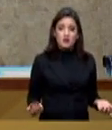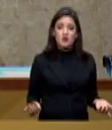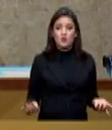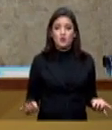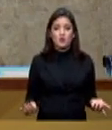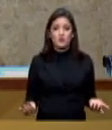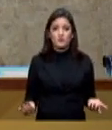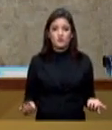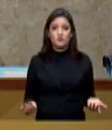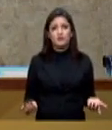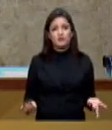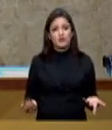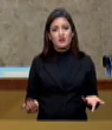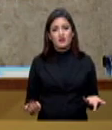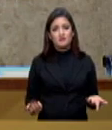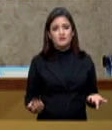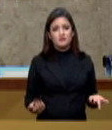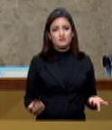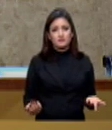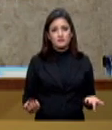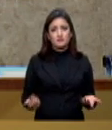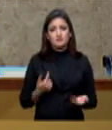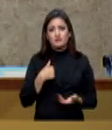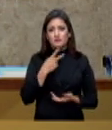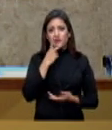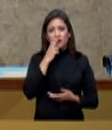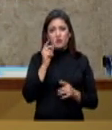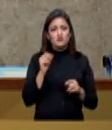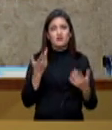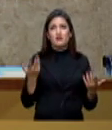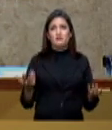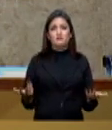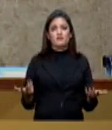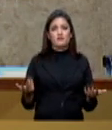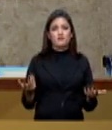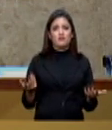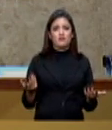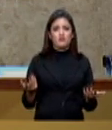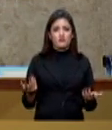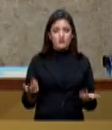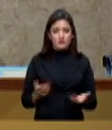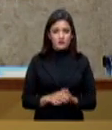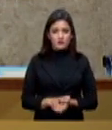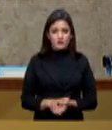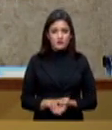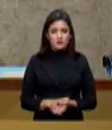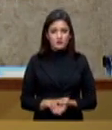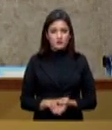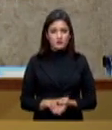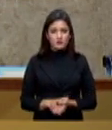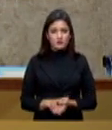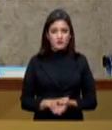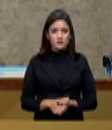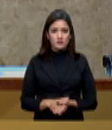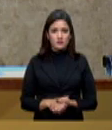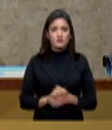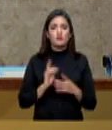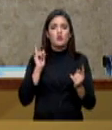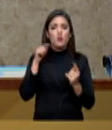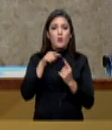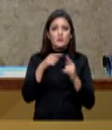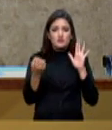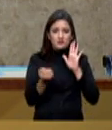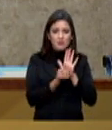pelas e honestamente eu acho que a pretensão entendo que a pretensão deste Marco legal